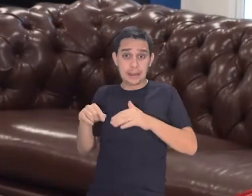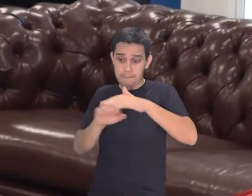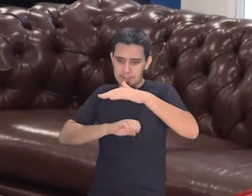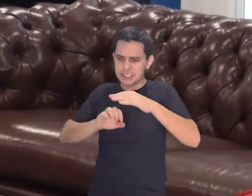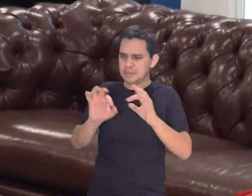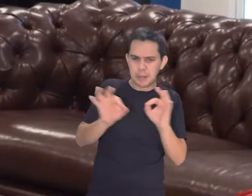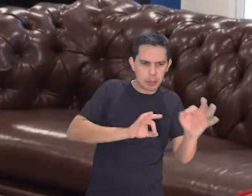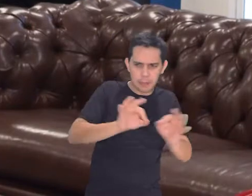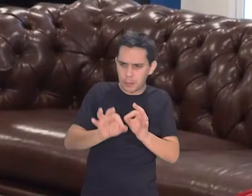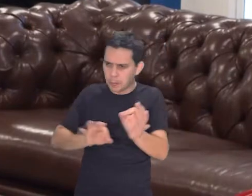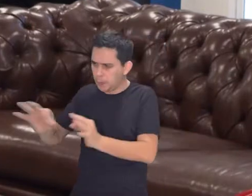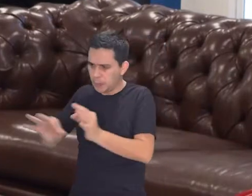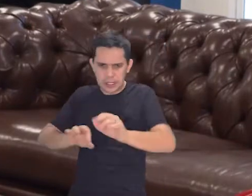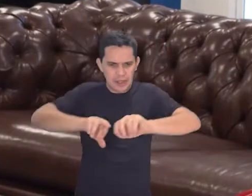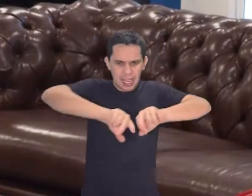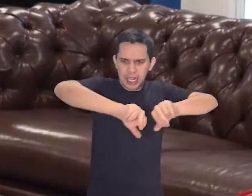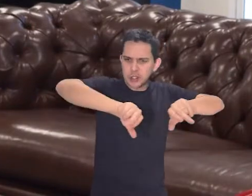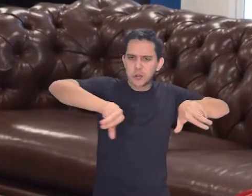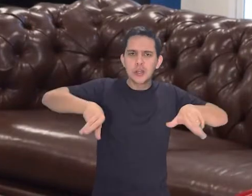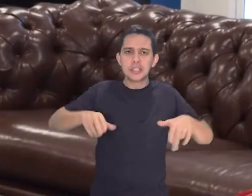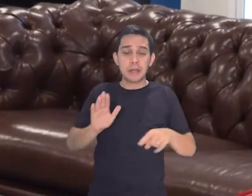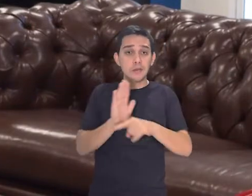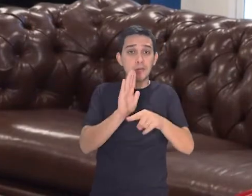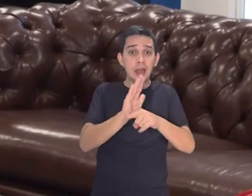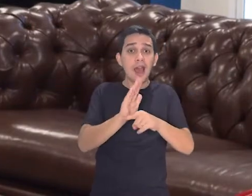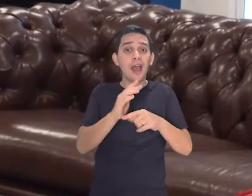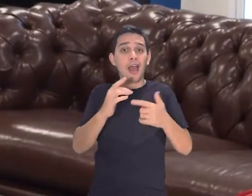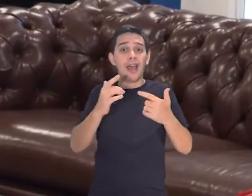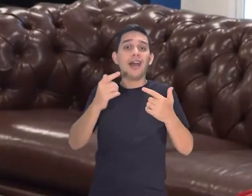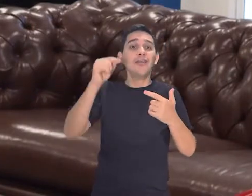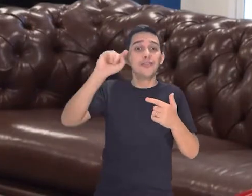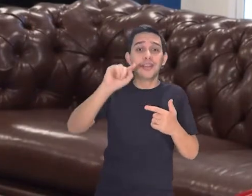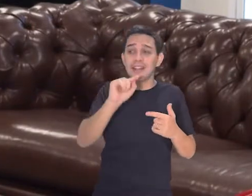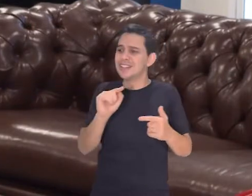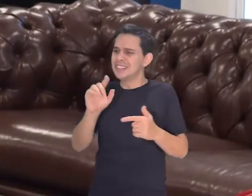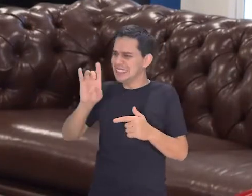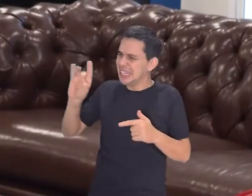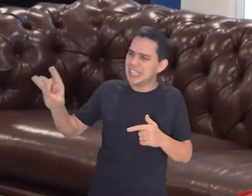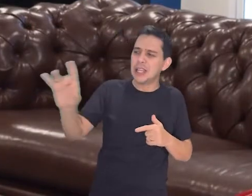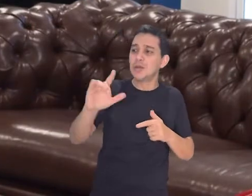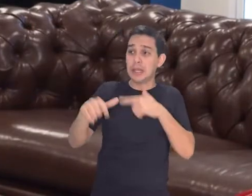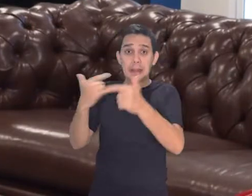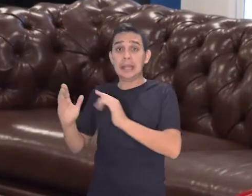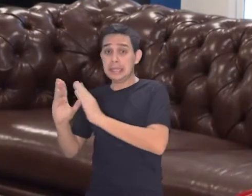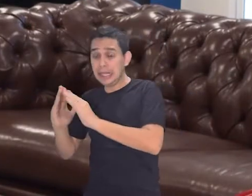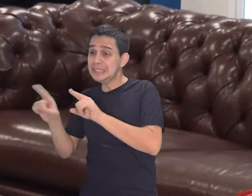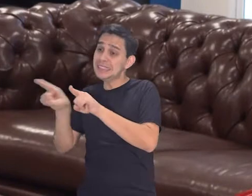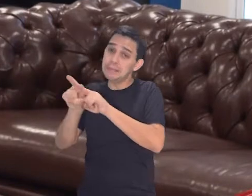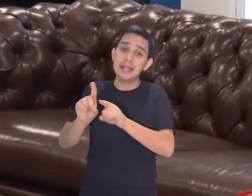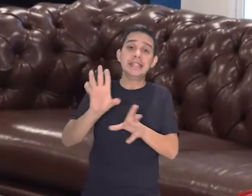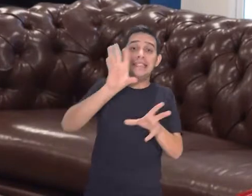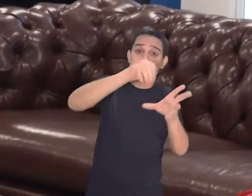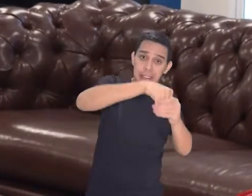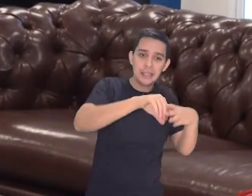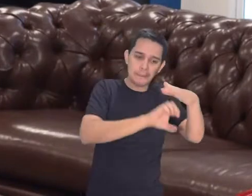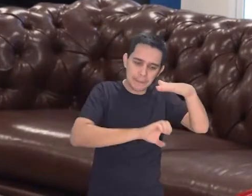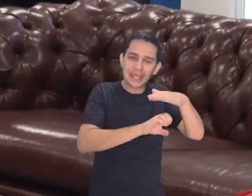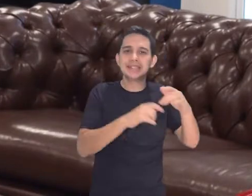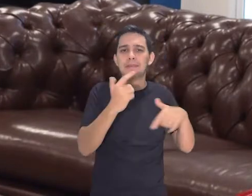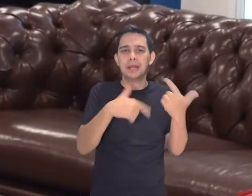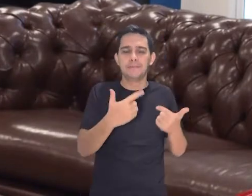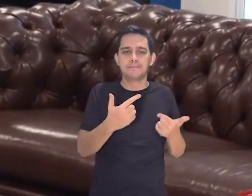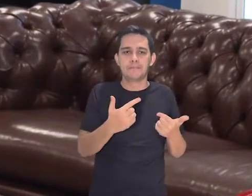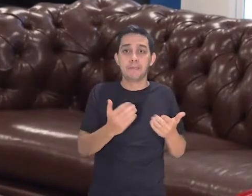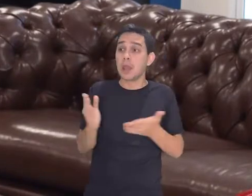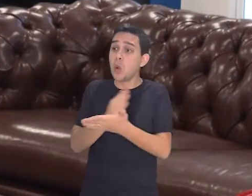office. Agora, uma série de mudanças estão sendo realizadas até mesmo no espaço físico da empresa, para que os trabalhadores que